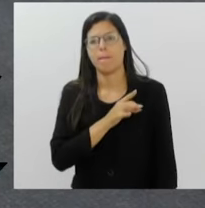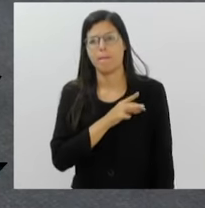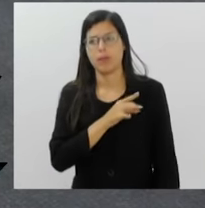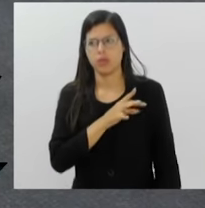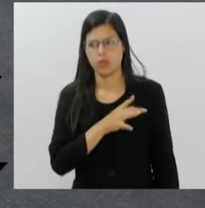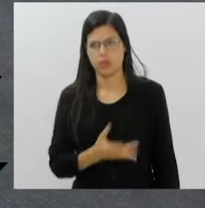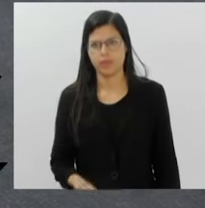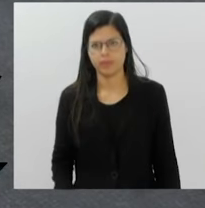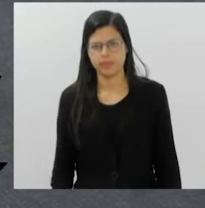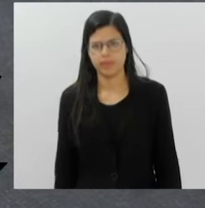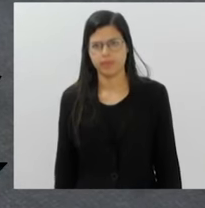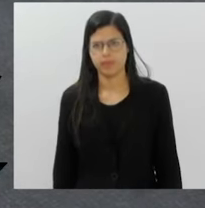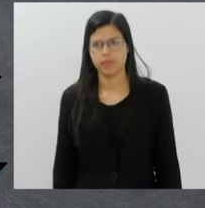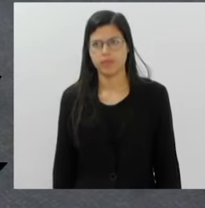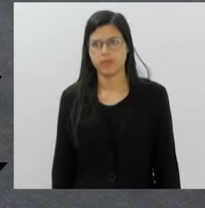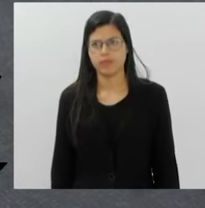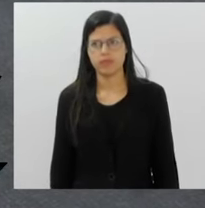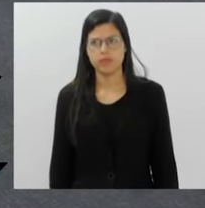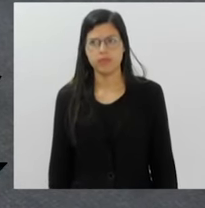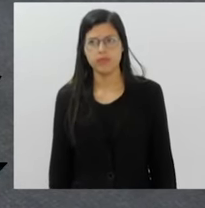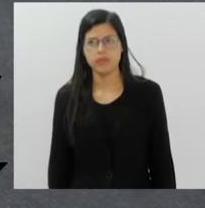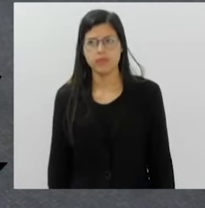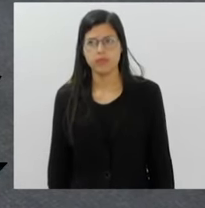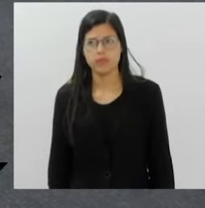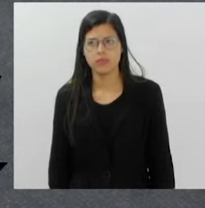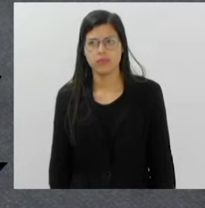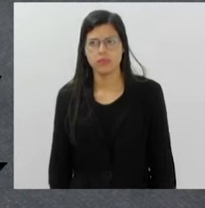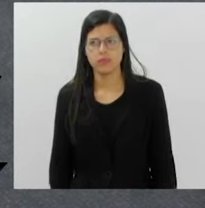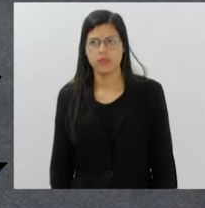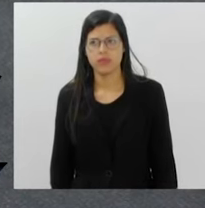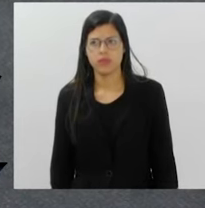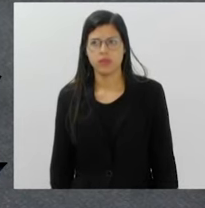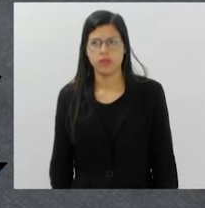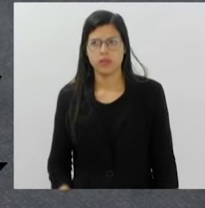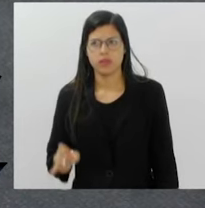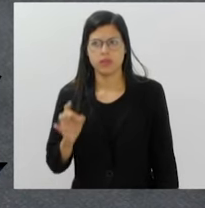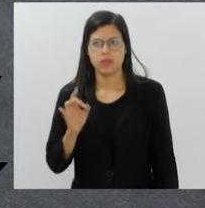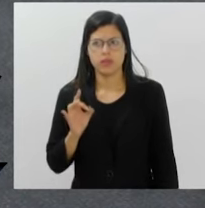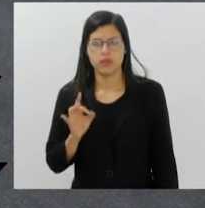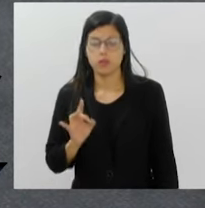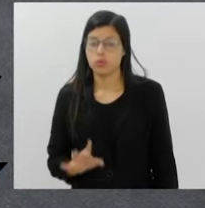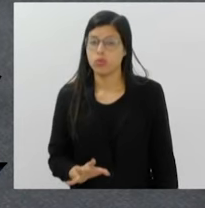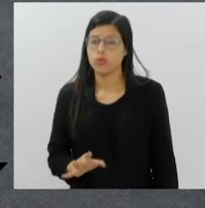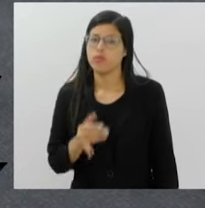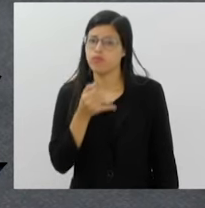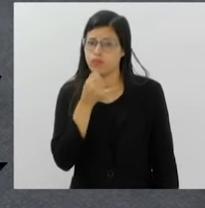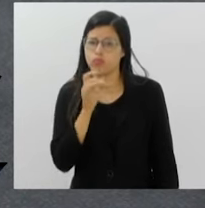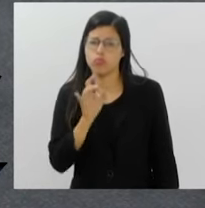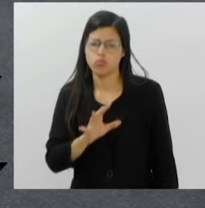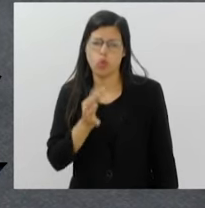medo. Só a dor, presidente, gera compreensão.